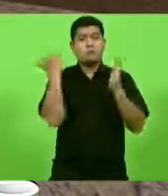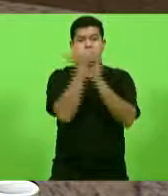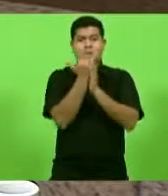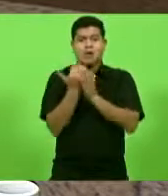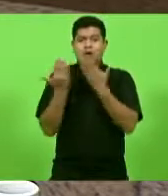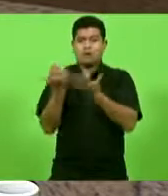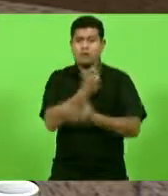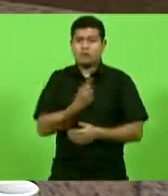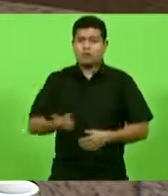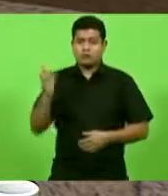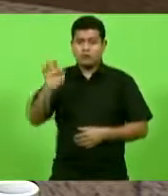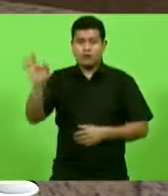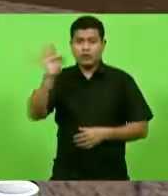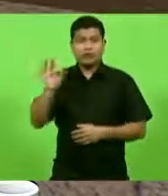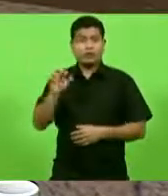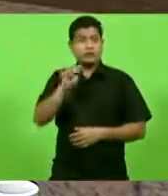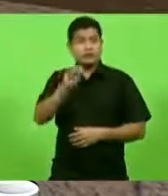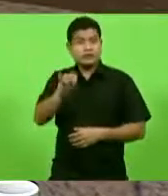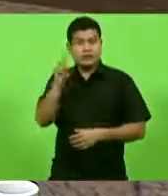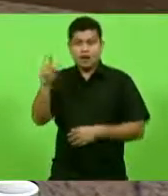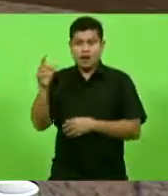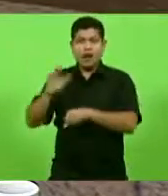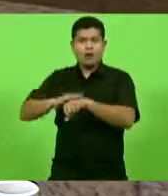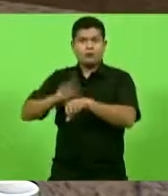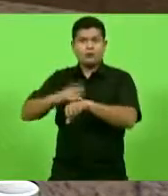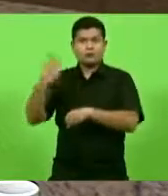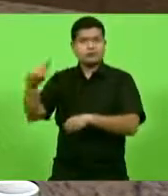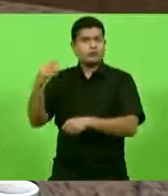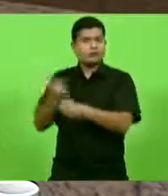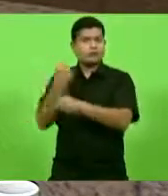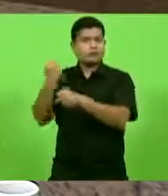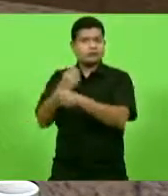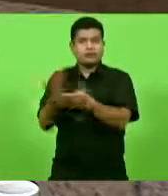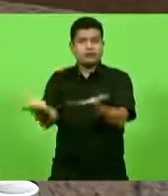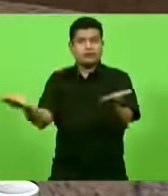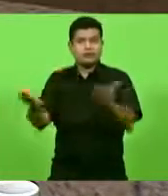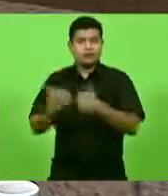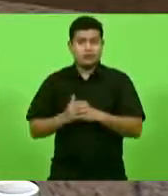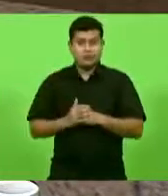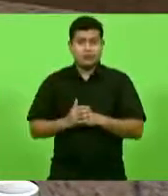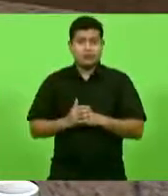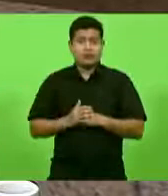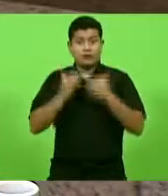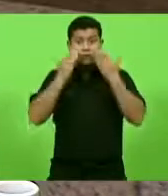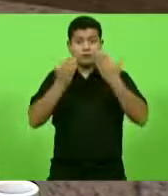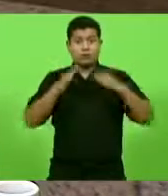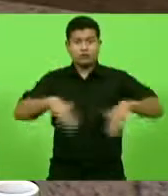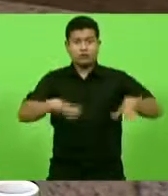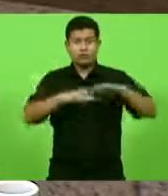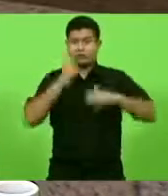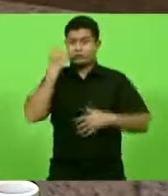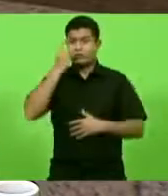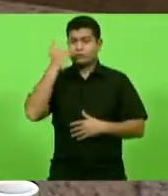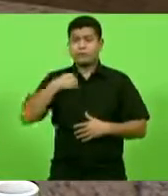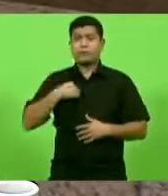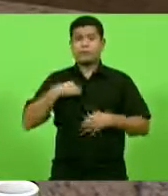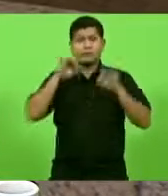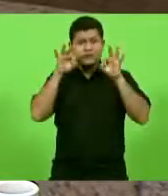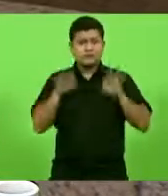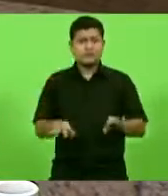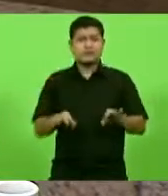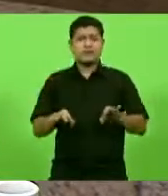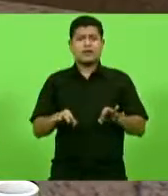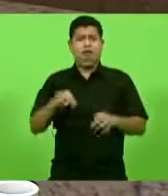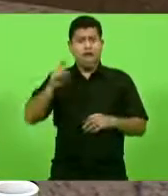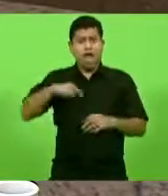essa demonstração do Estado, a demonstração deste parlamento, a demonstração de todos os senhores, eu tenho certeza que é uma grande